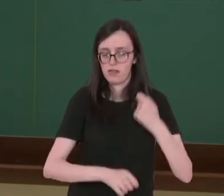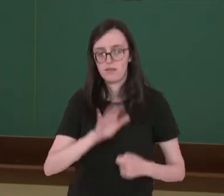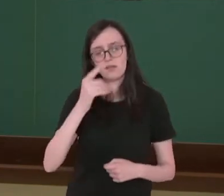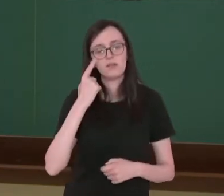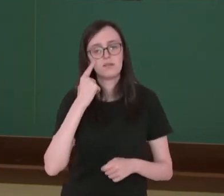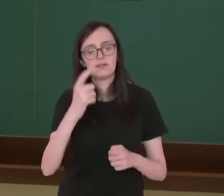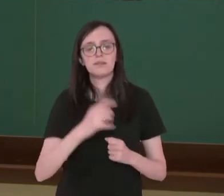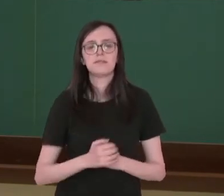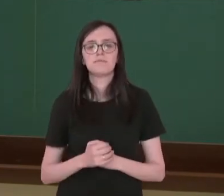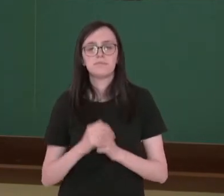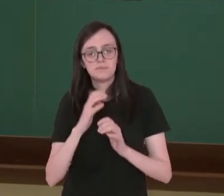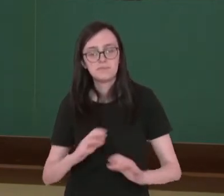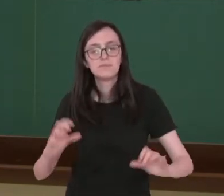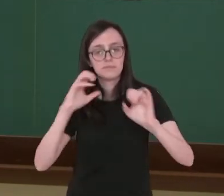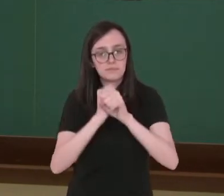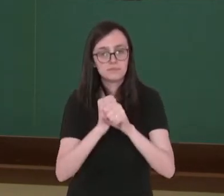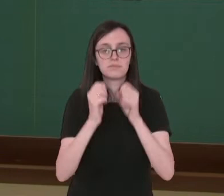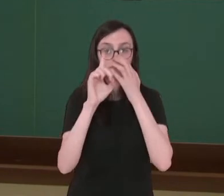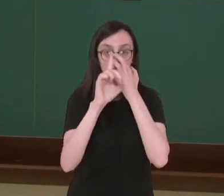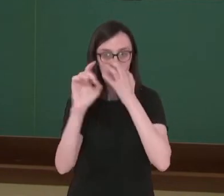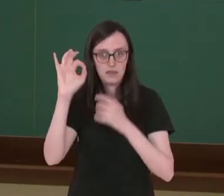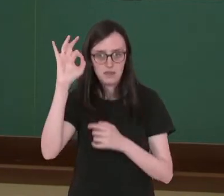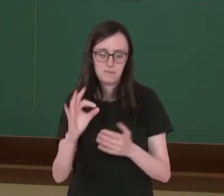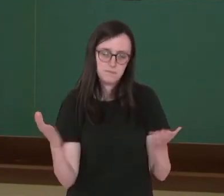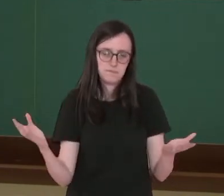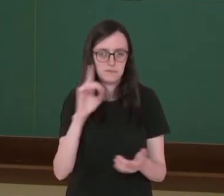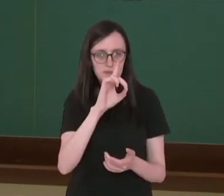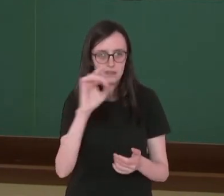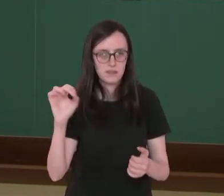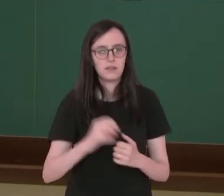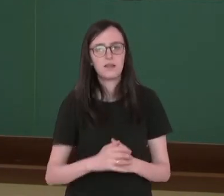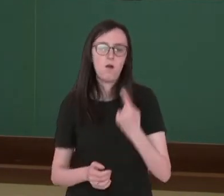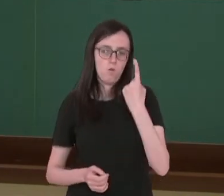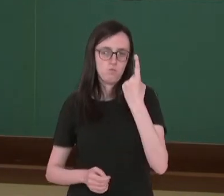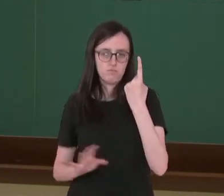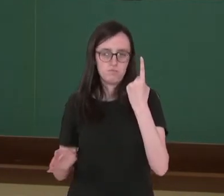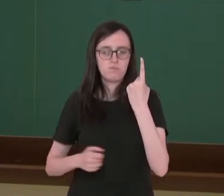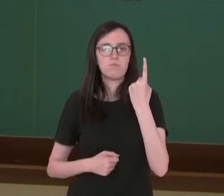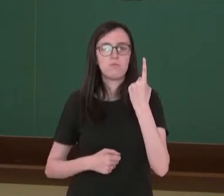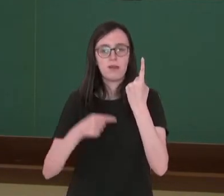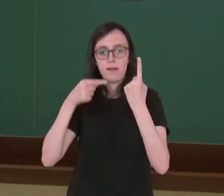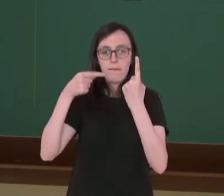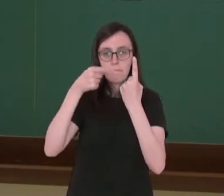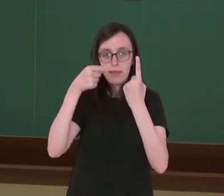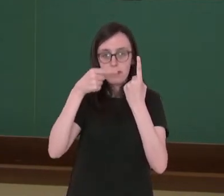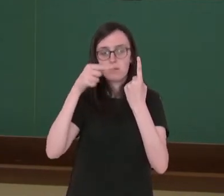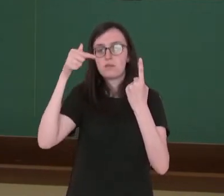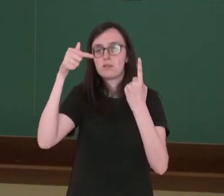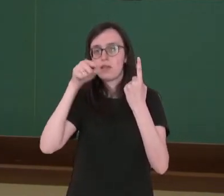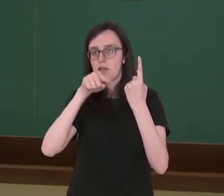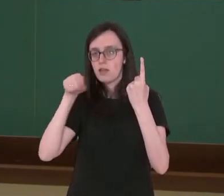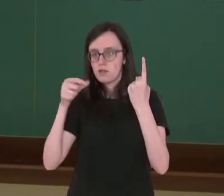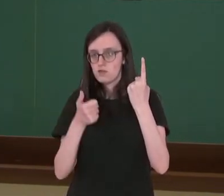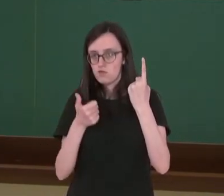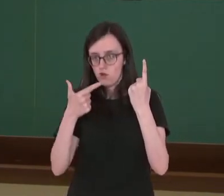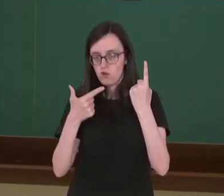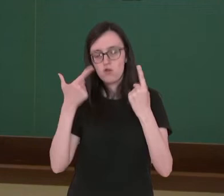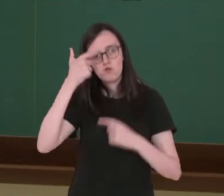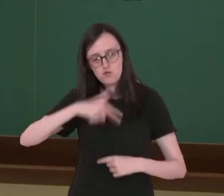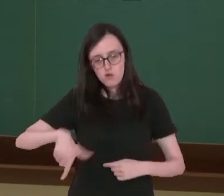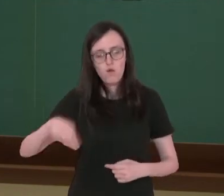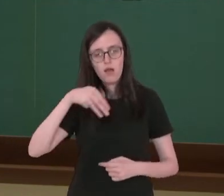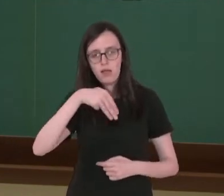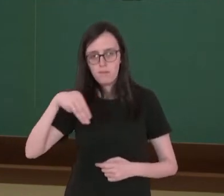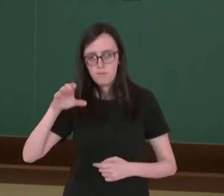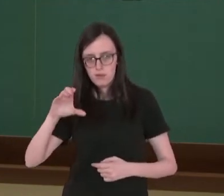o total seria 100%, ou seja, um inteiro. Menos 7 dozeavos, de novo, tiro o